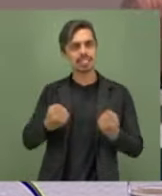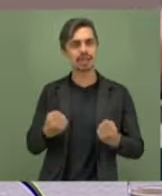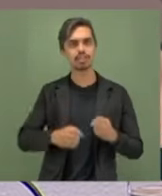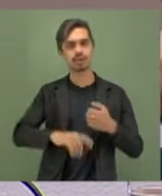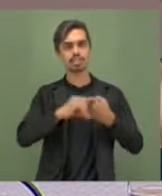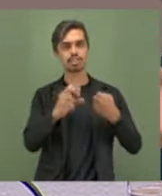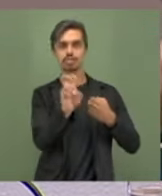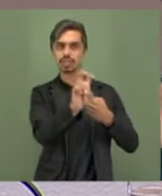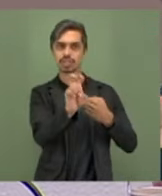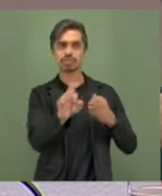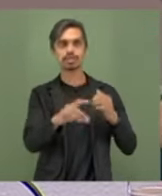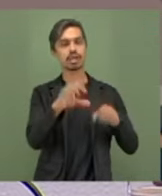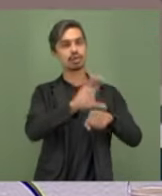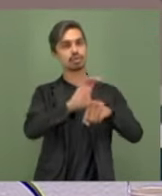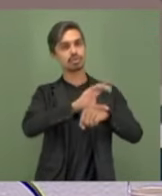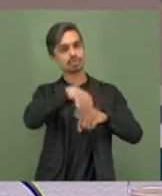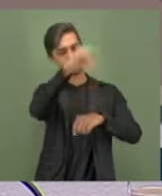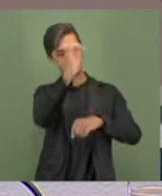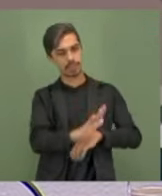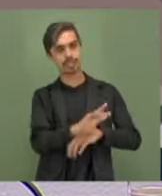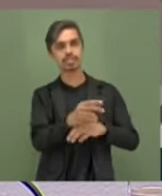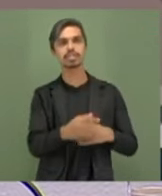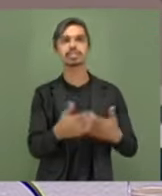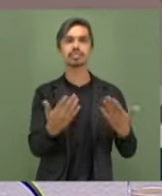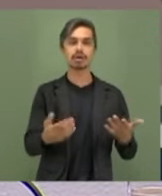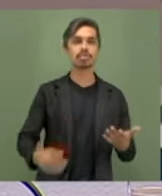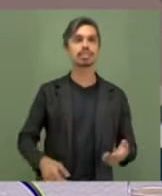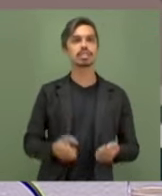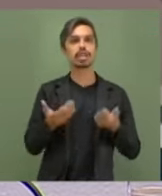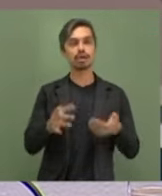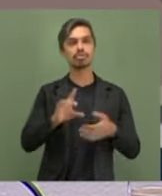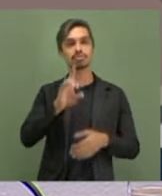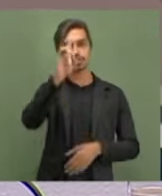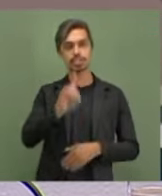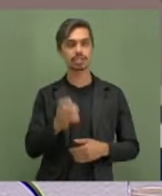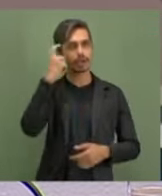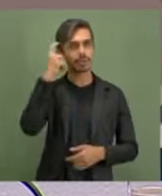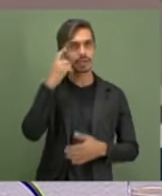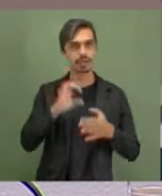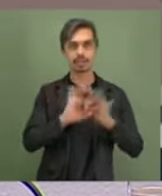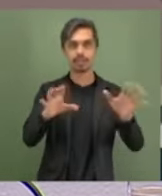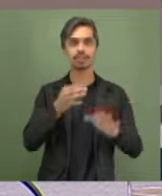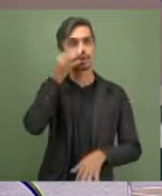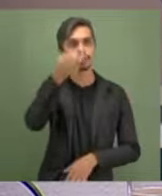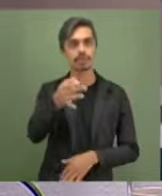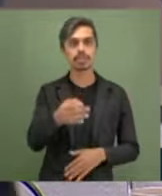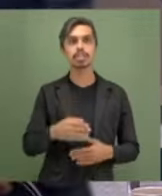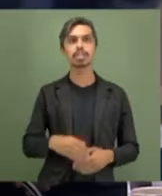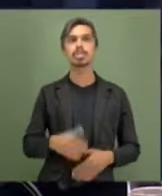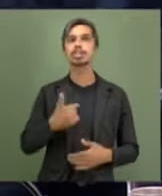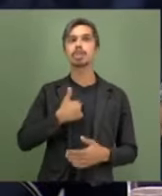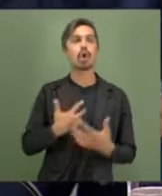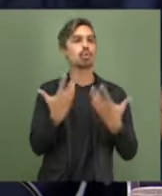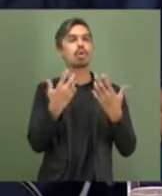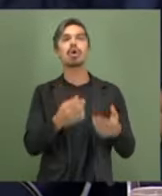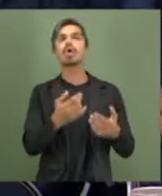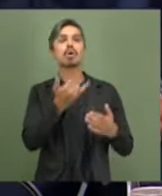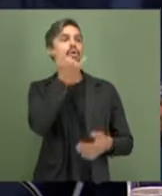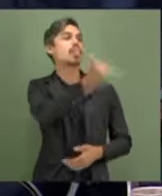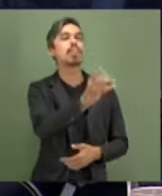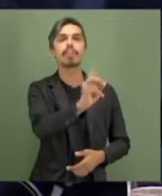própria Constituição do Brasil, que garante o direito ao livre pensamento e opinião. E não vou perdoar e vou até às